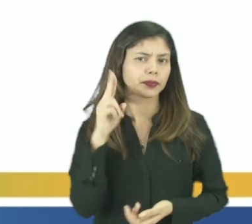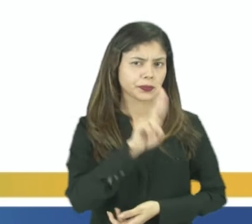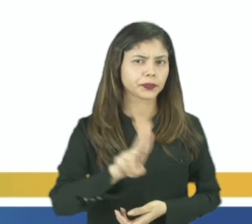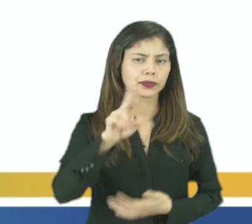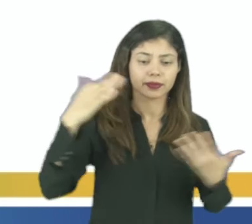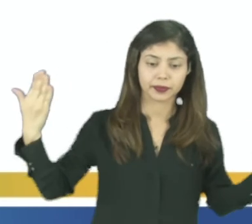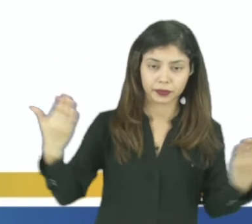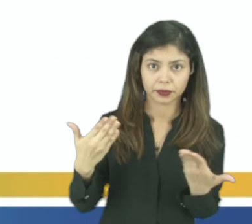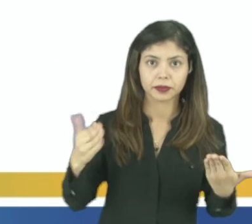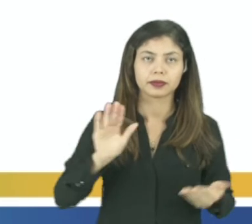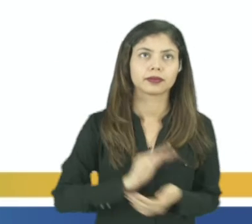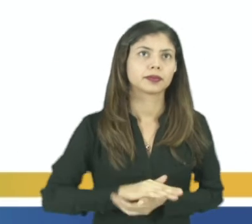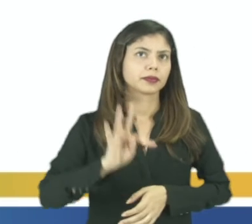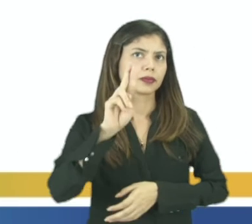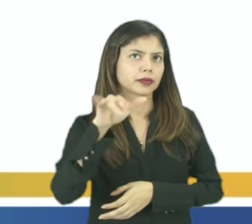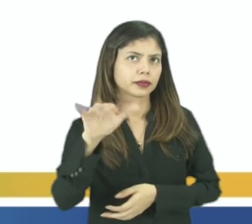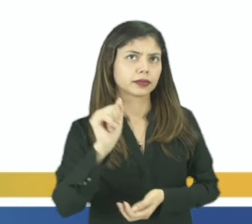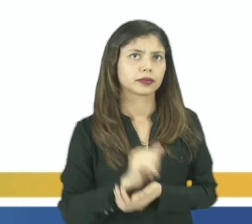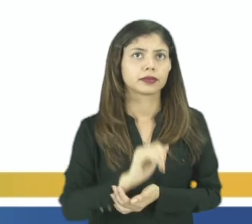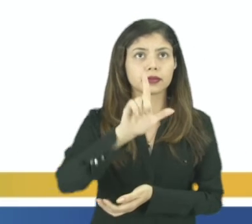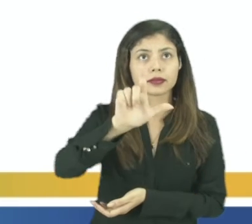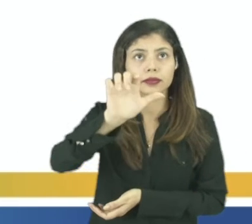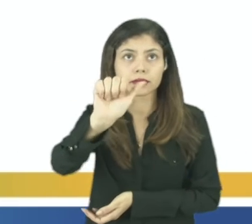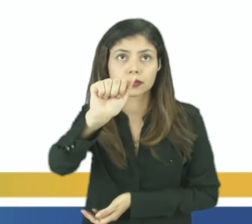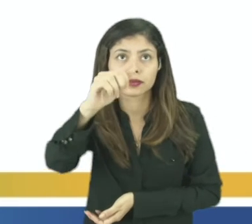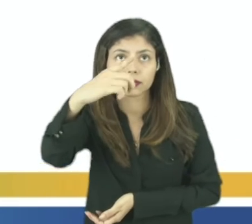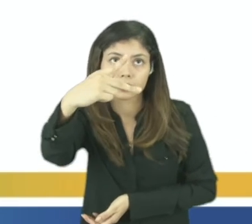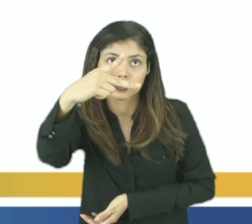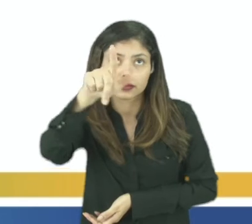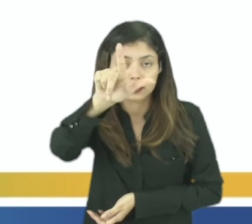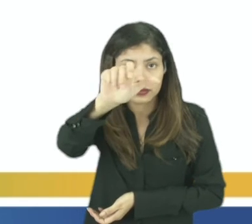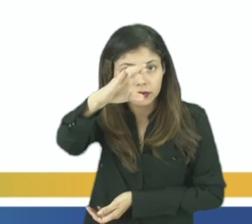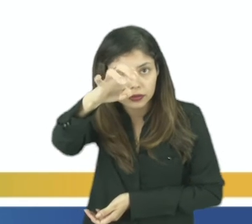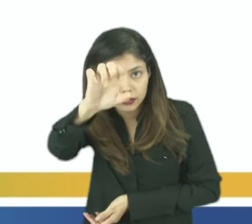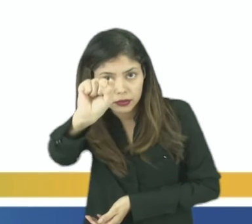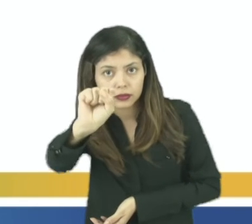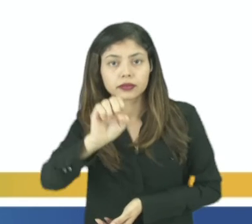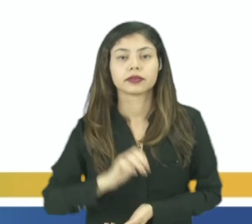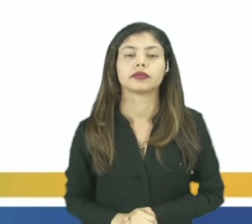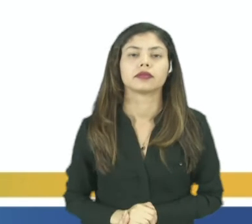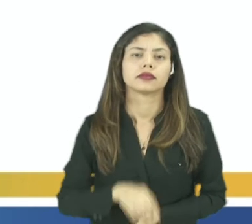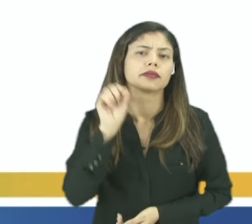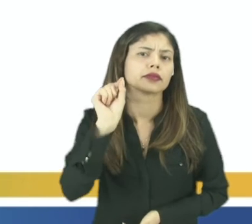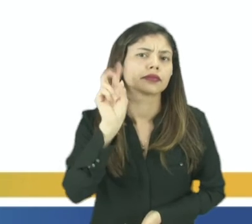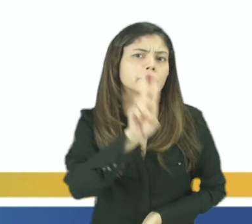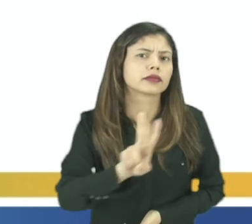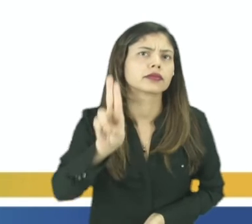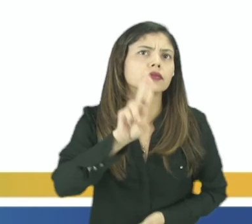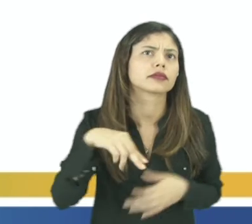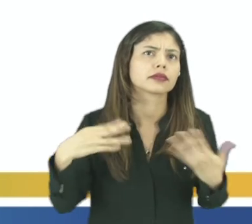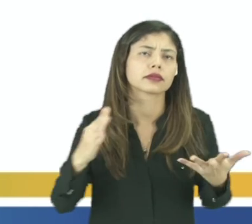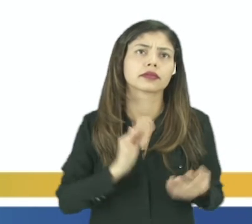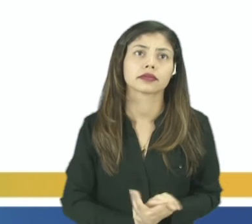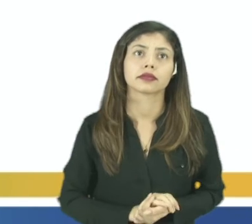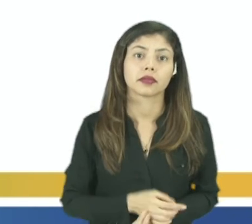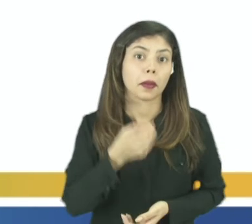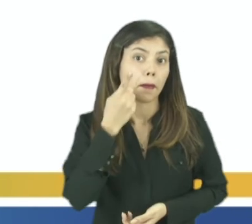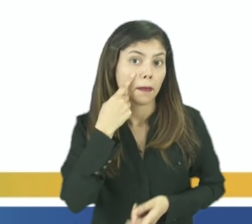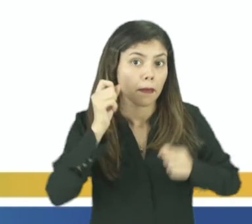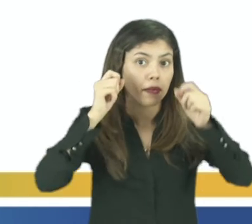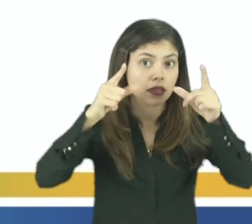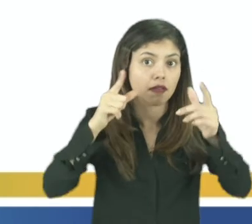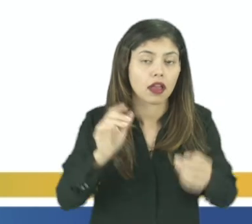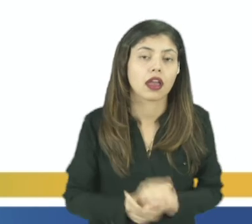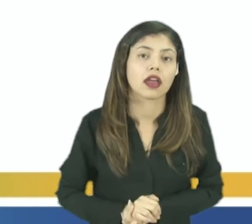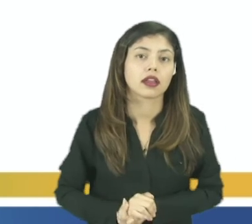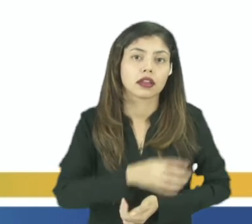utilizar agora o Teorema de Laplace, né? O que ele fala? No Teorema de Laplace, você vai observar tanto